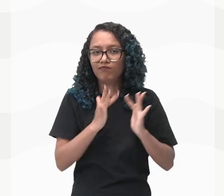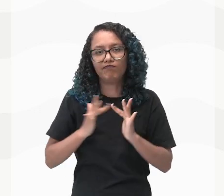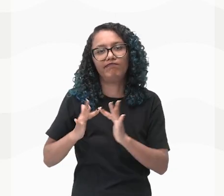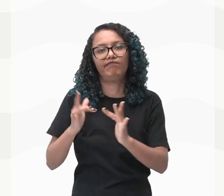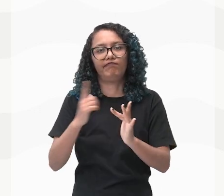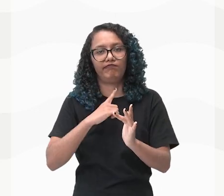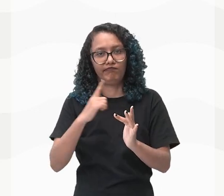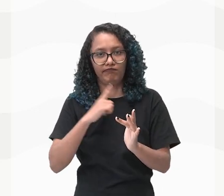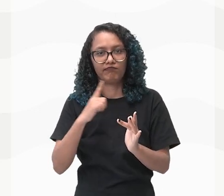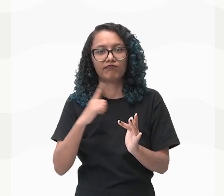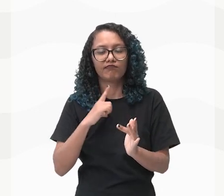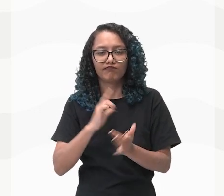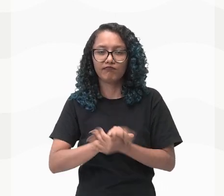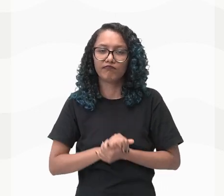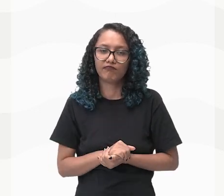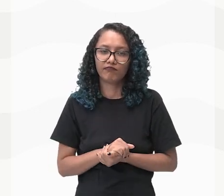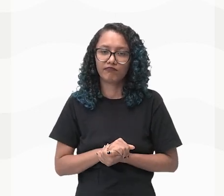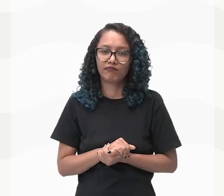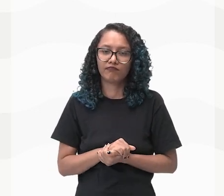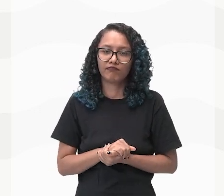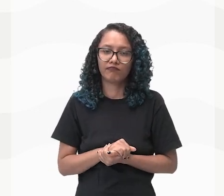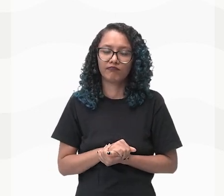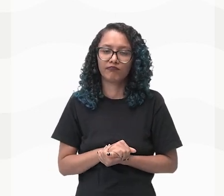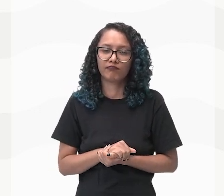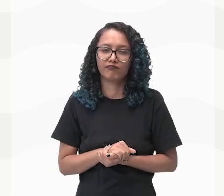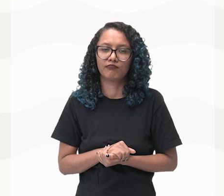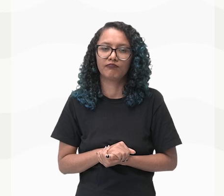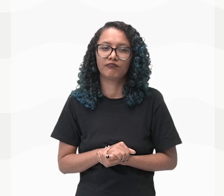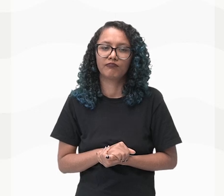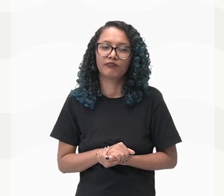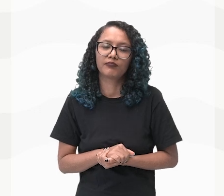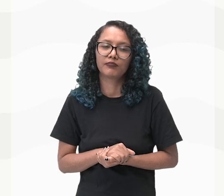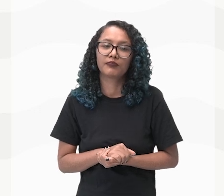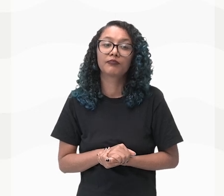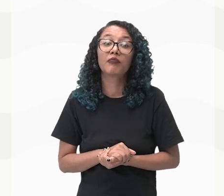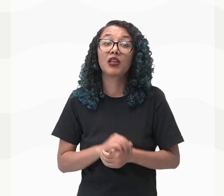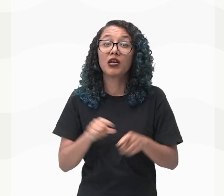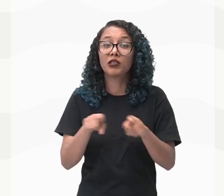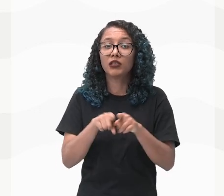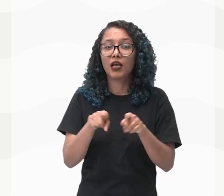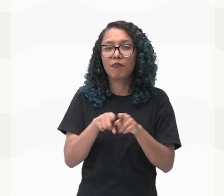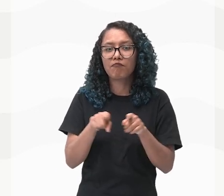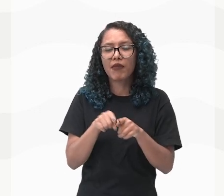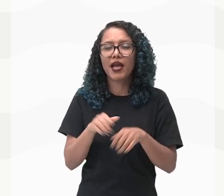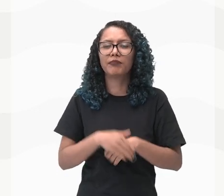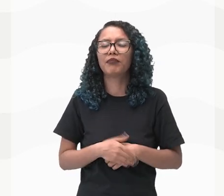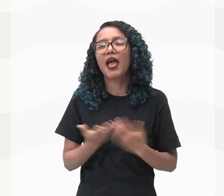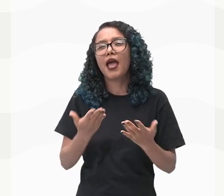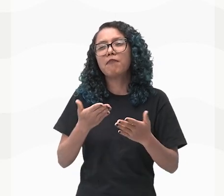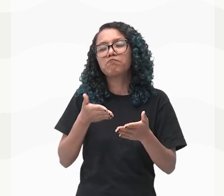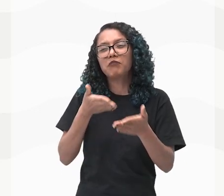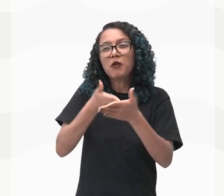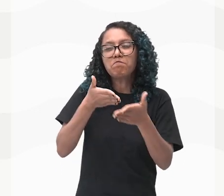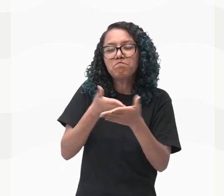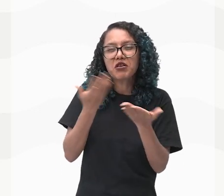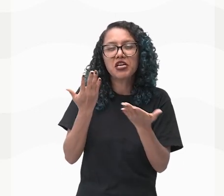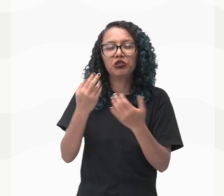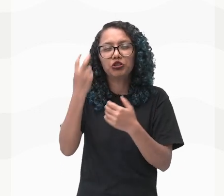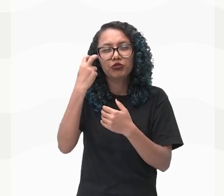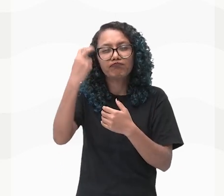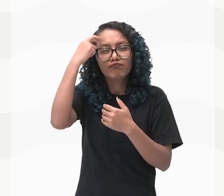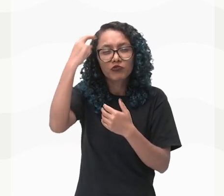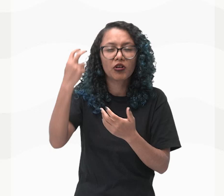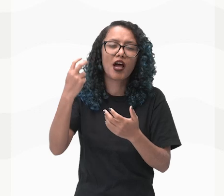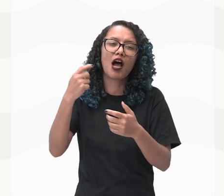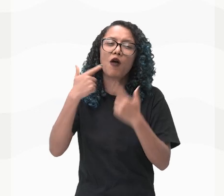ter um mundo conectado. Ampliou, cessou as barreiras geográficas,